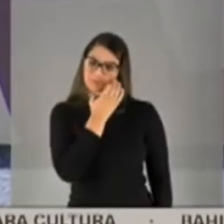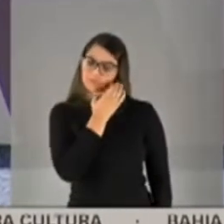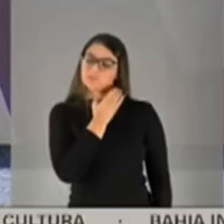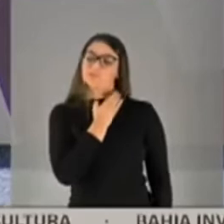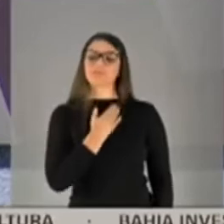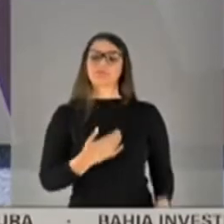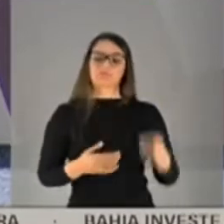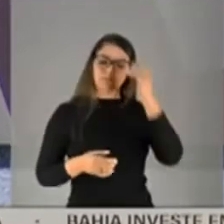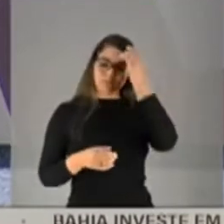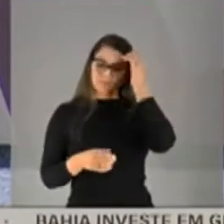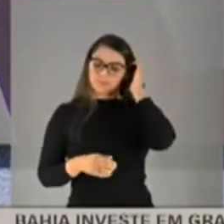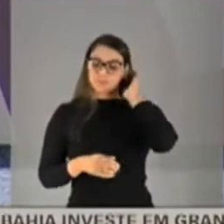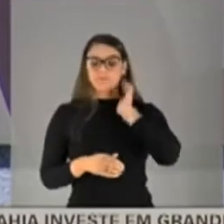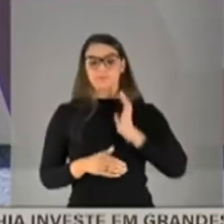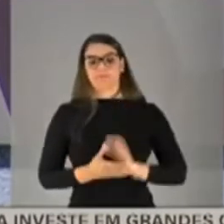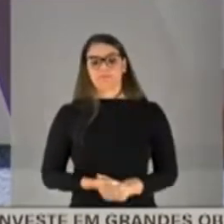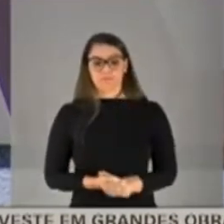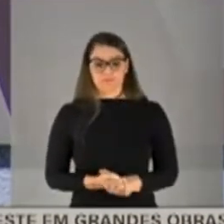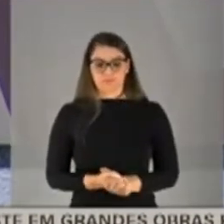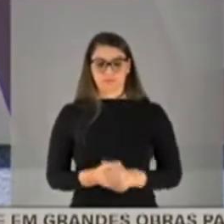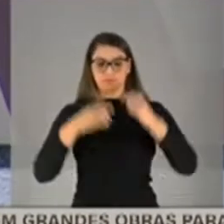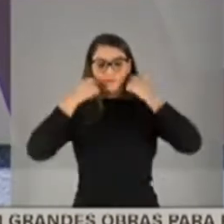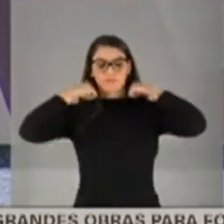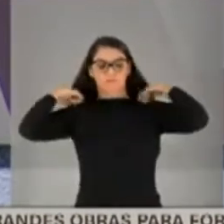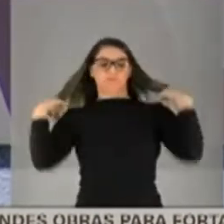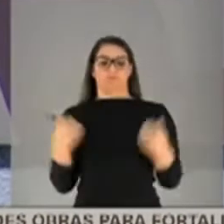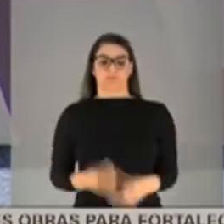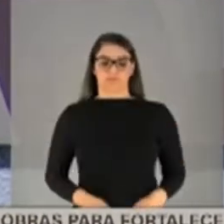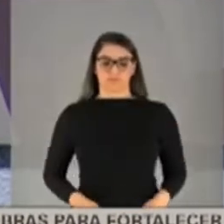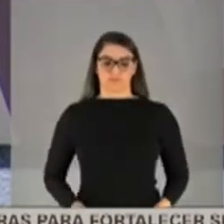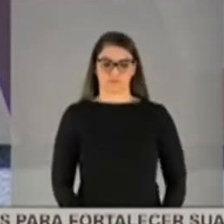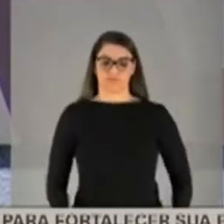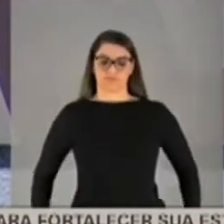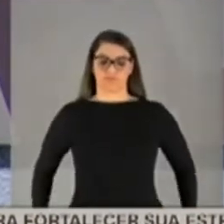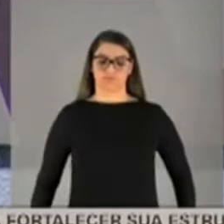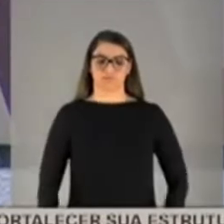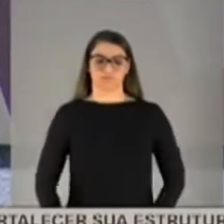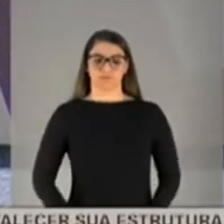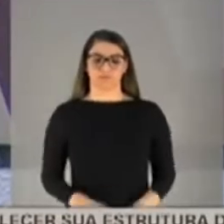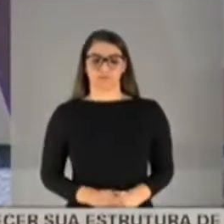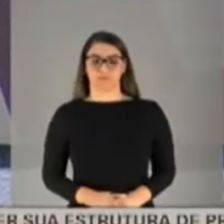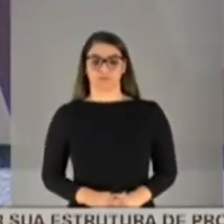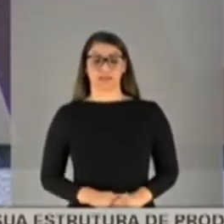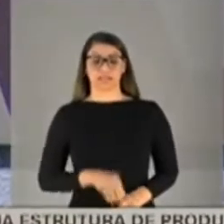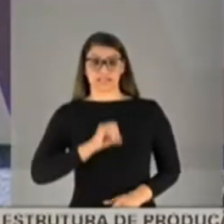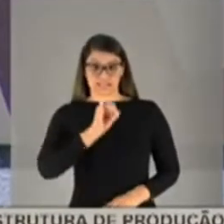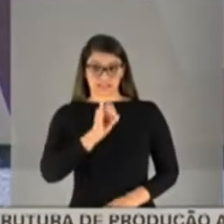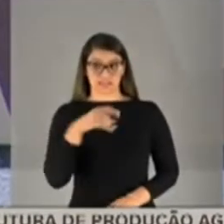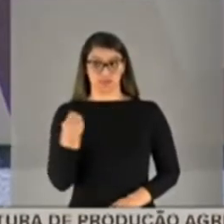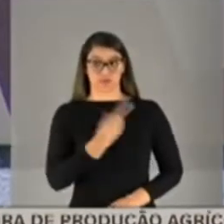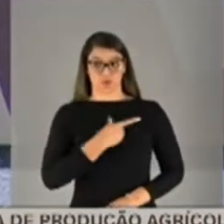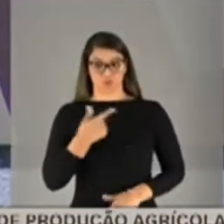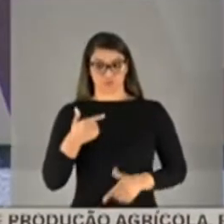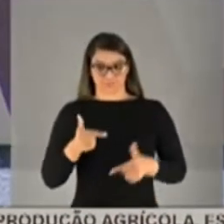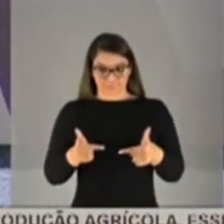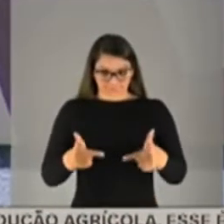eu peço para passar, por favor, que o próximo número é muito importante. A resposta é, se tivéssemos agido